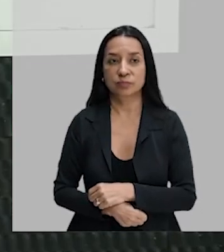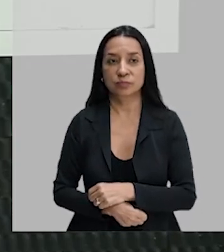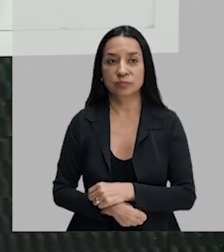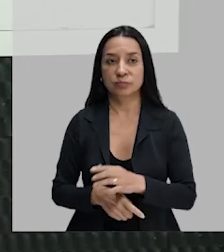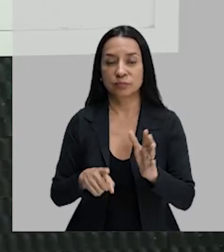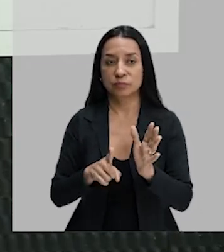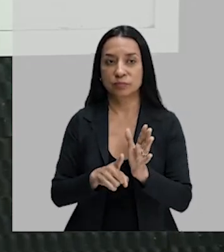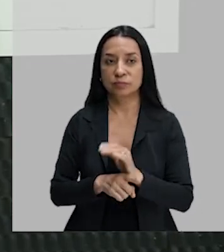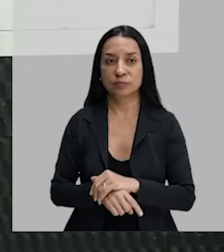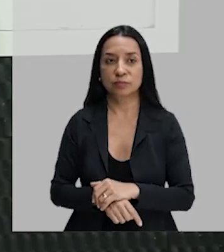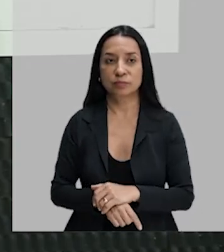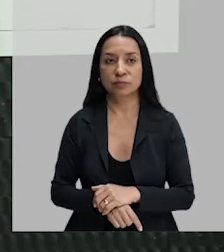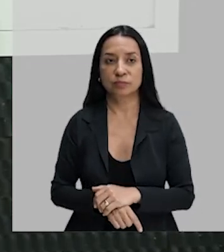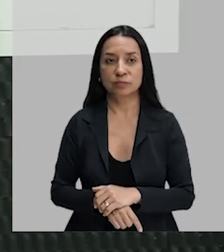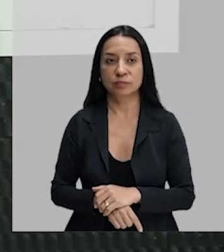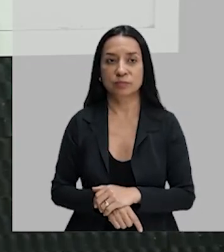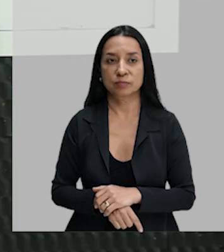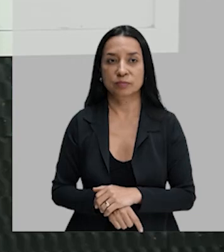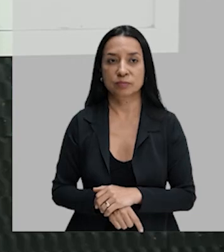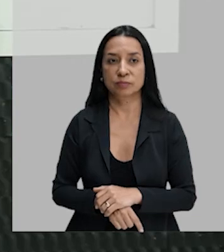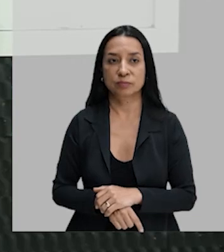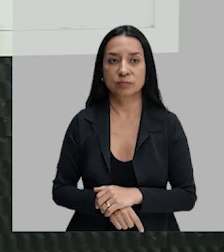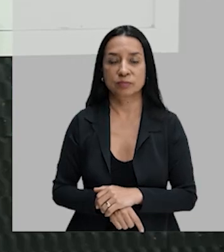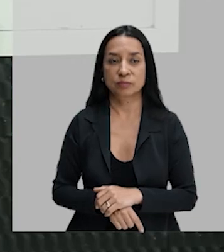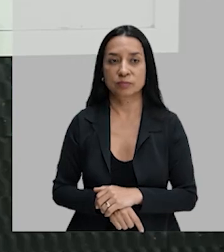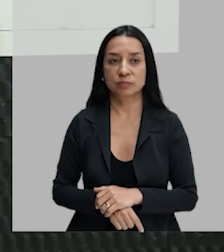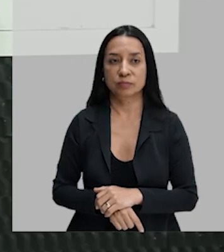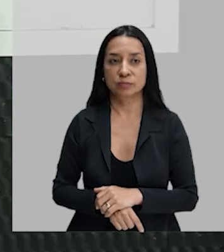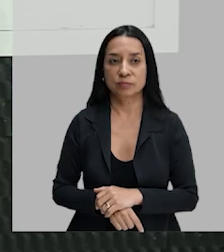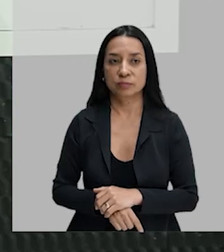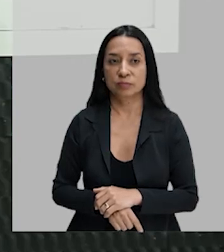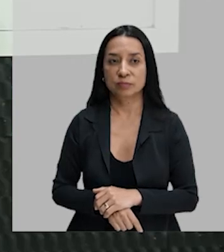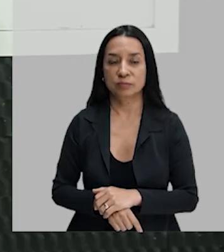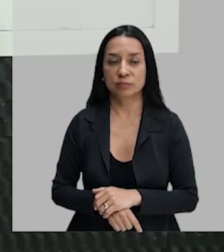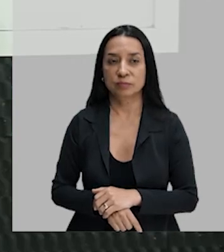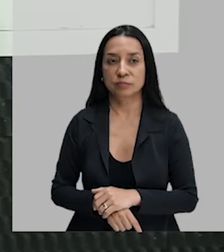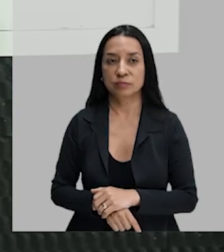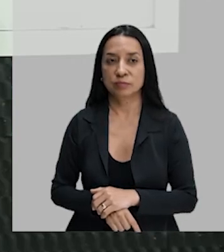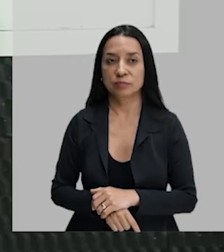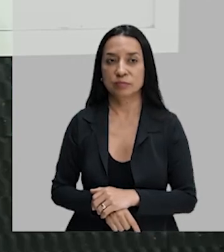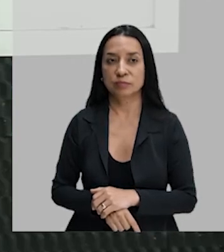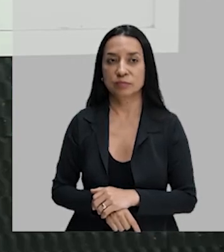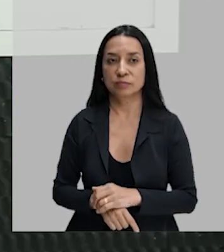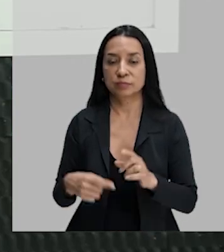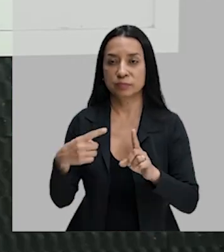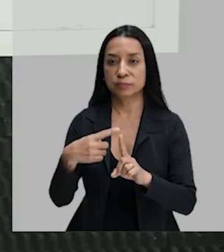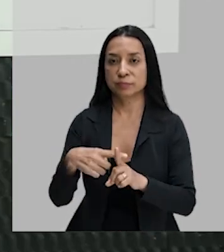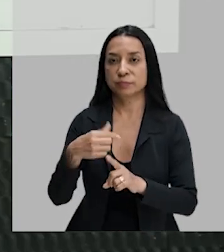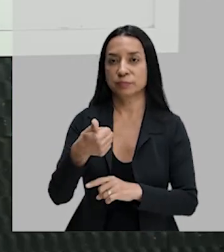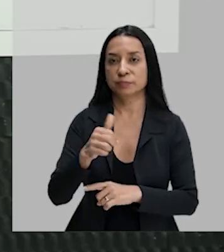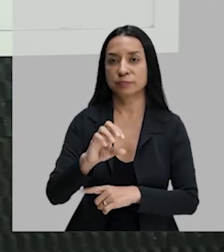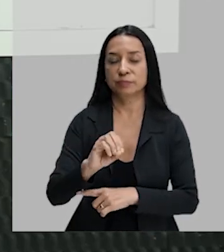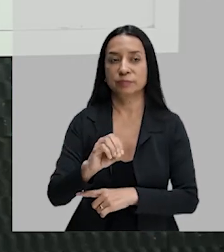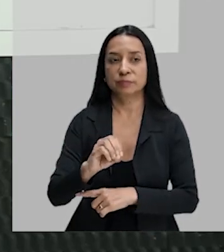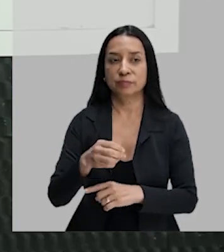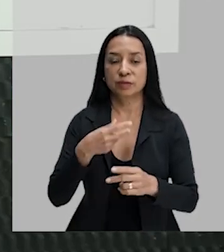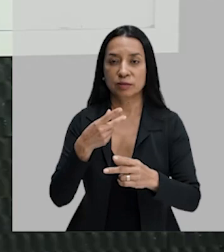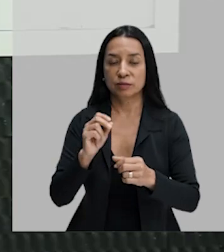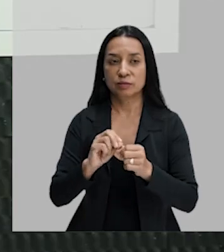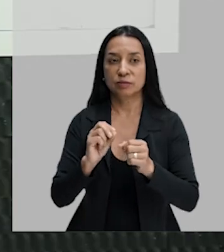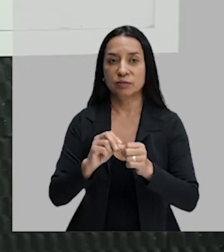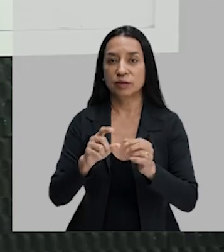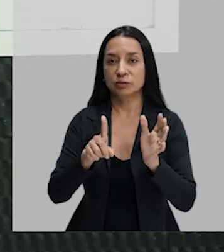vou fazer o seguinte aqui eu sei que vai dar 10 né isso aqui dá mais 10 quando eu faço